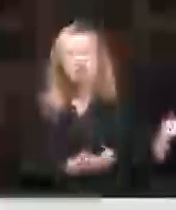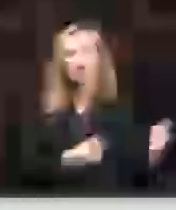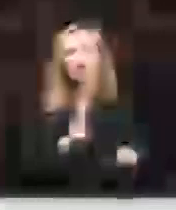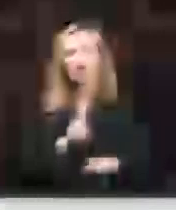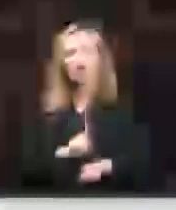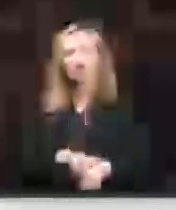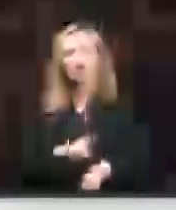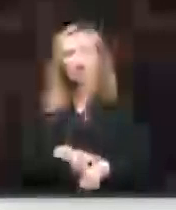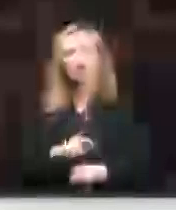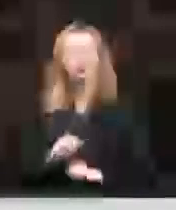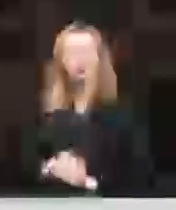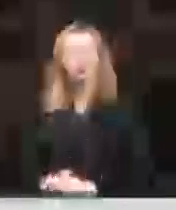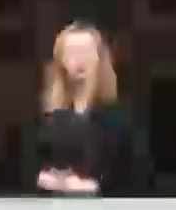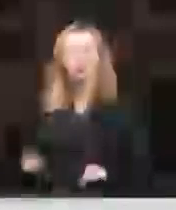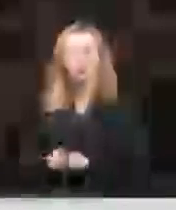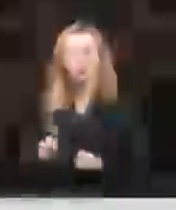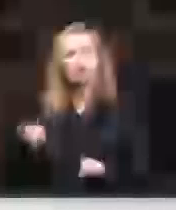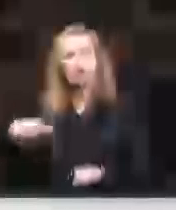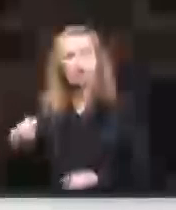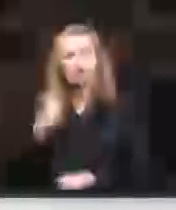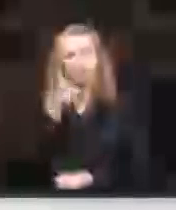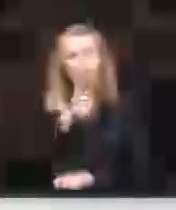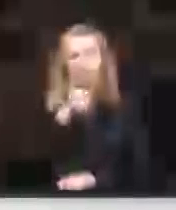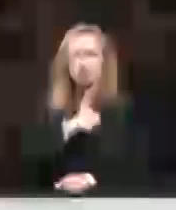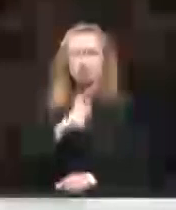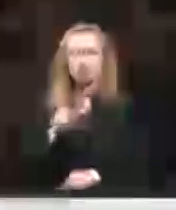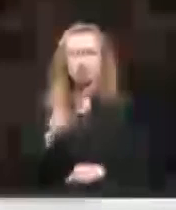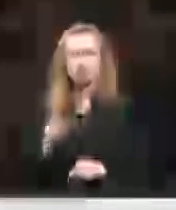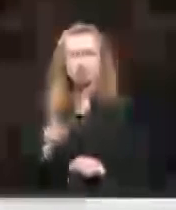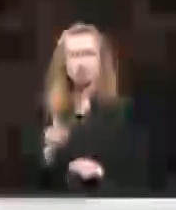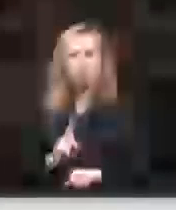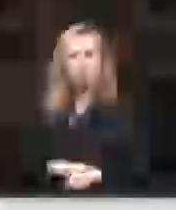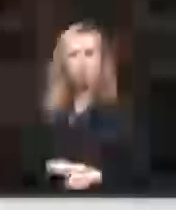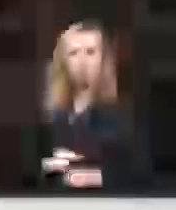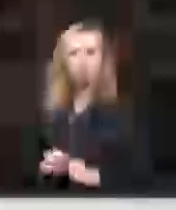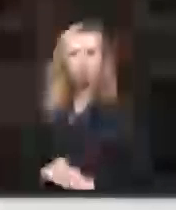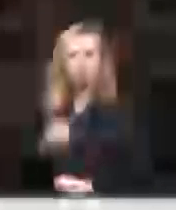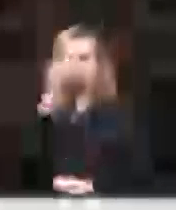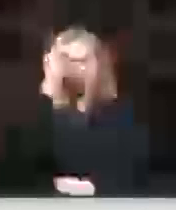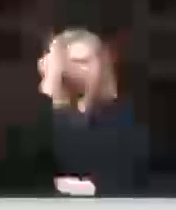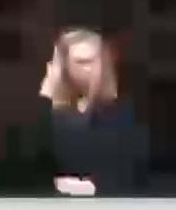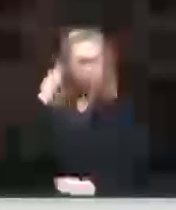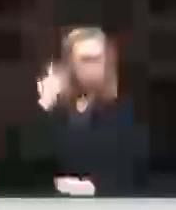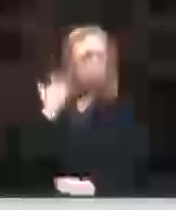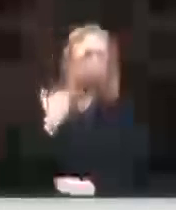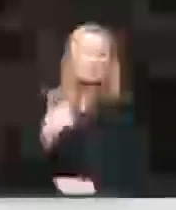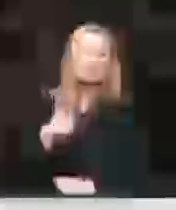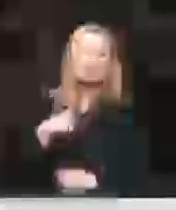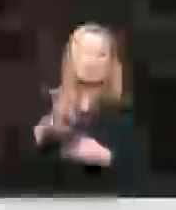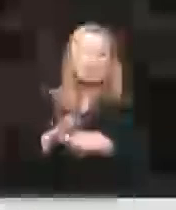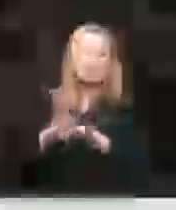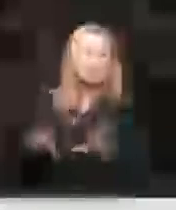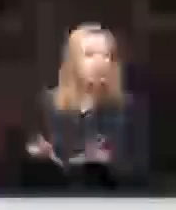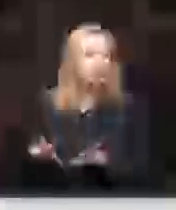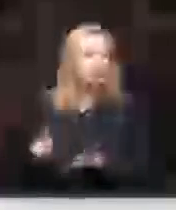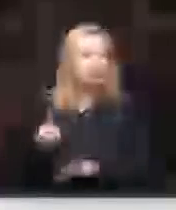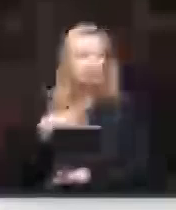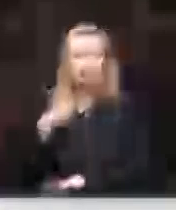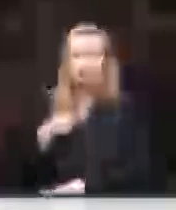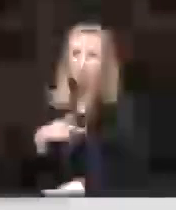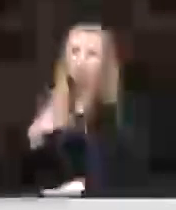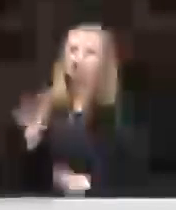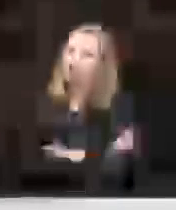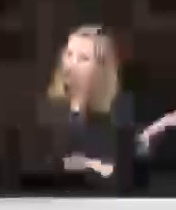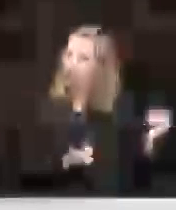assim como as deputadas presentes, todas jovens. Vou tomar a liberdade de acrescentar jovens e